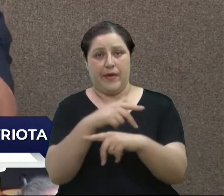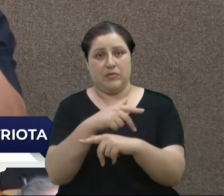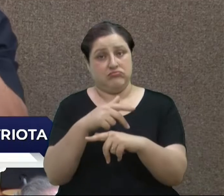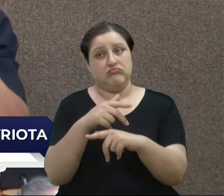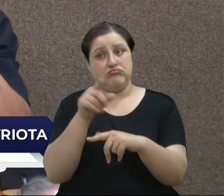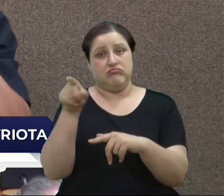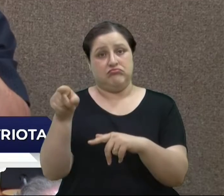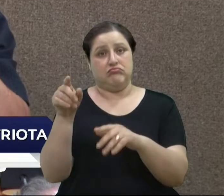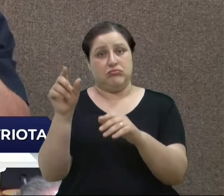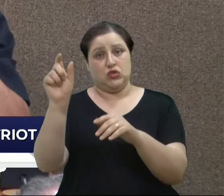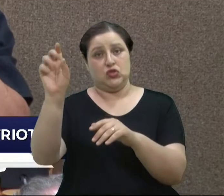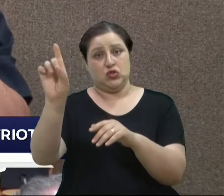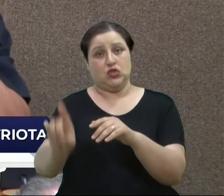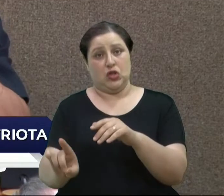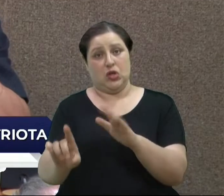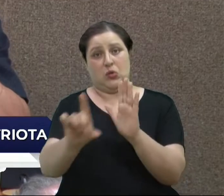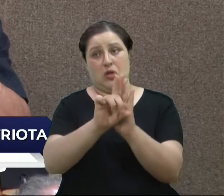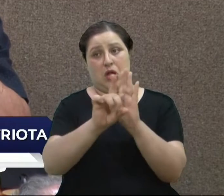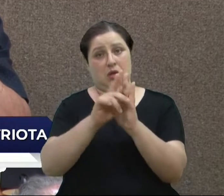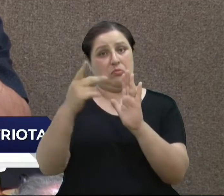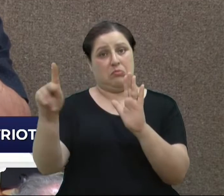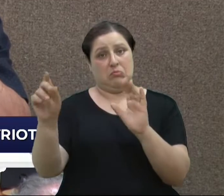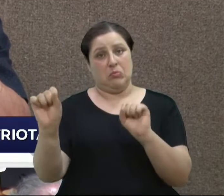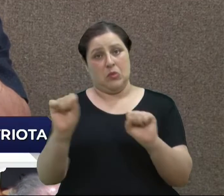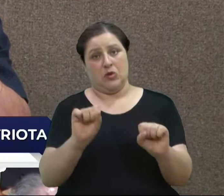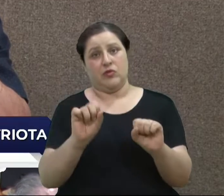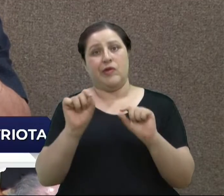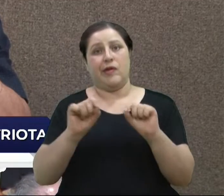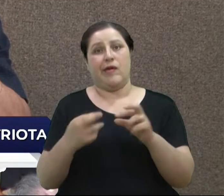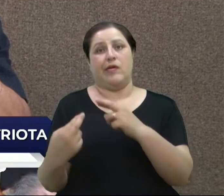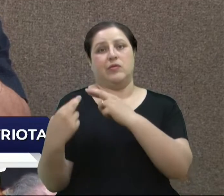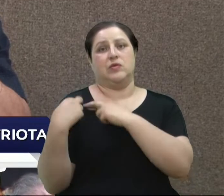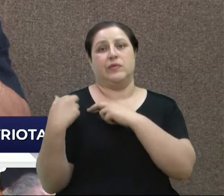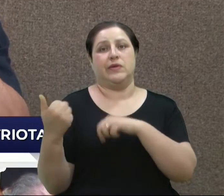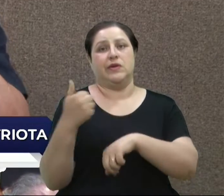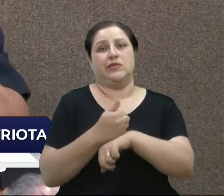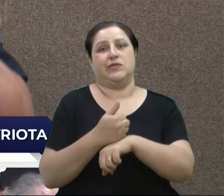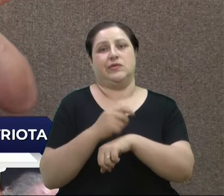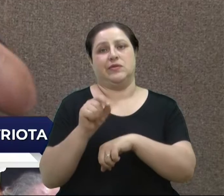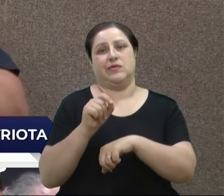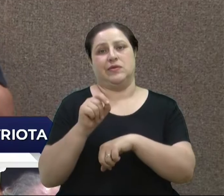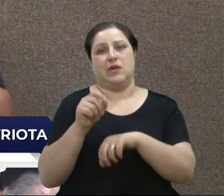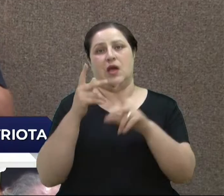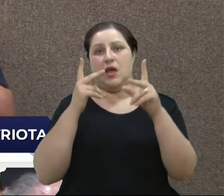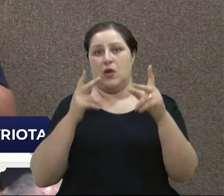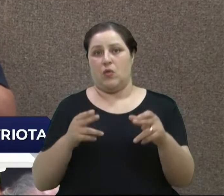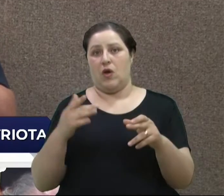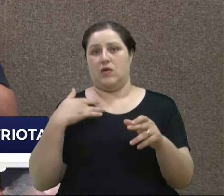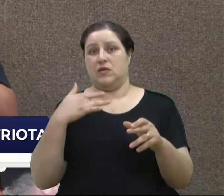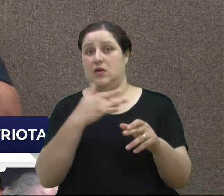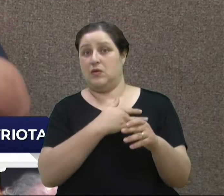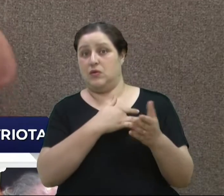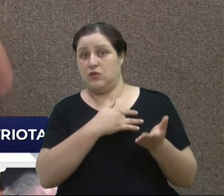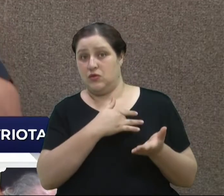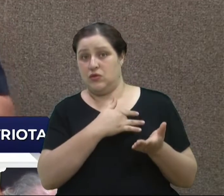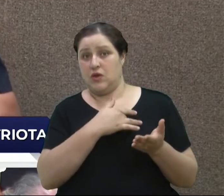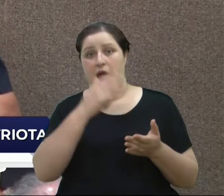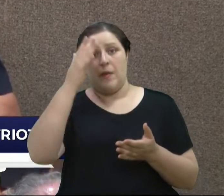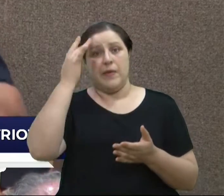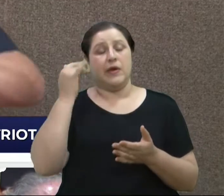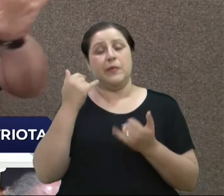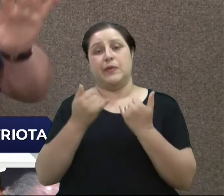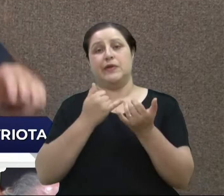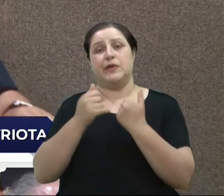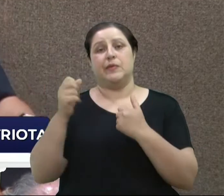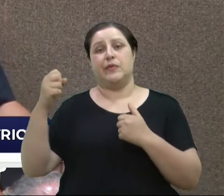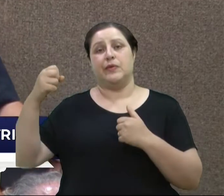o povo de a pé. E aí, quem é que vai assumir a responsabilidade? A mesma questão na saúde. Amanhã o Hospital Pompeia